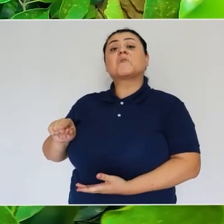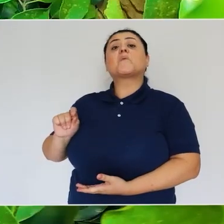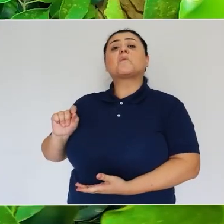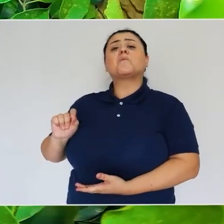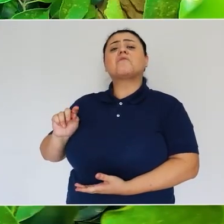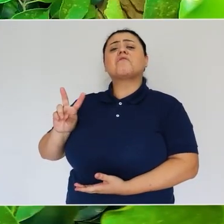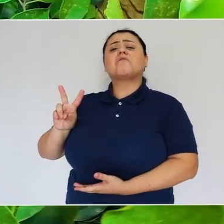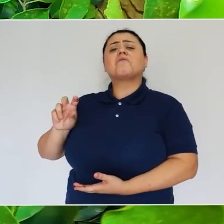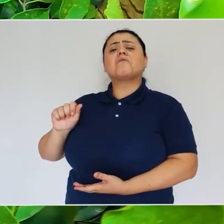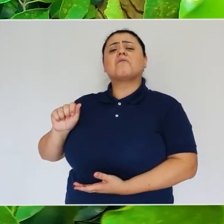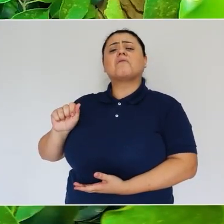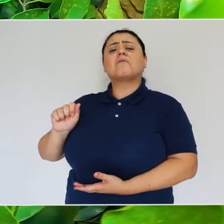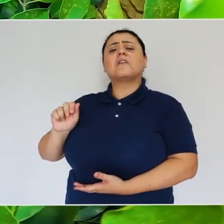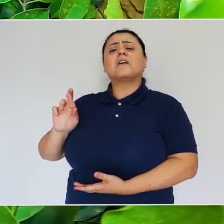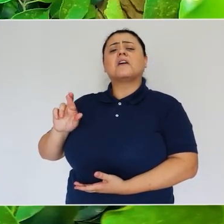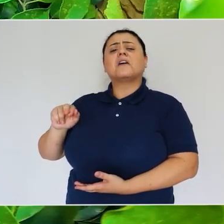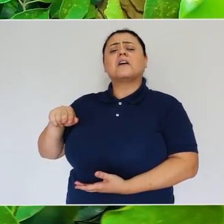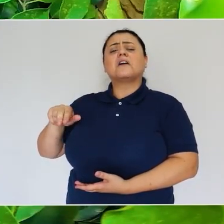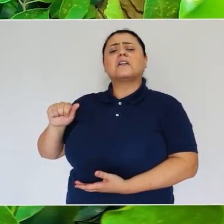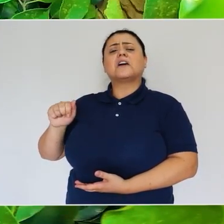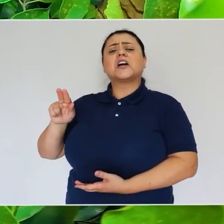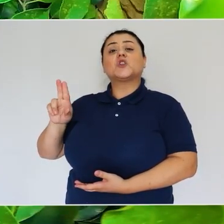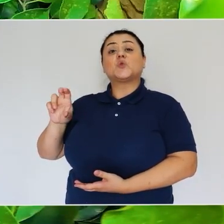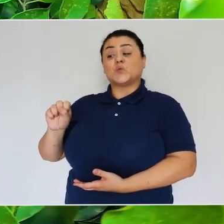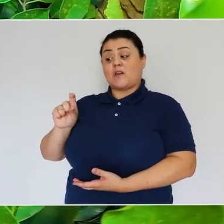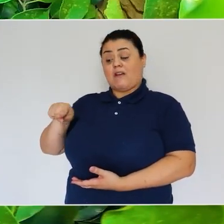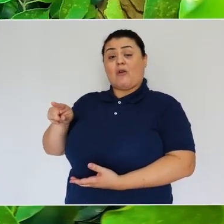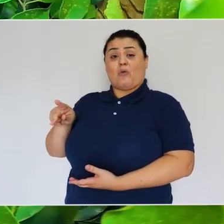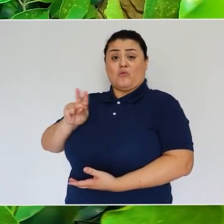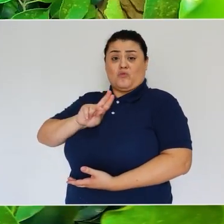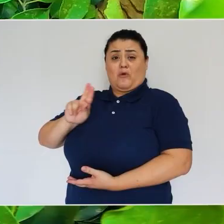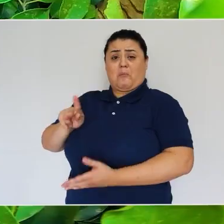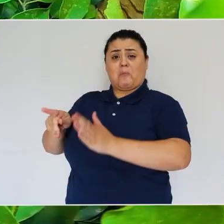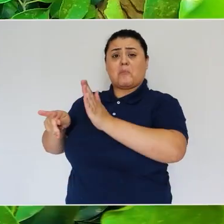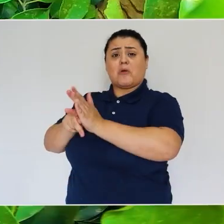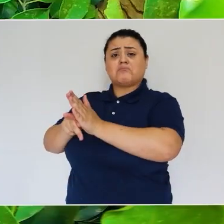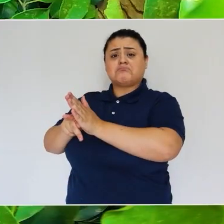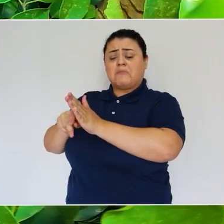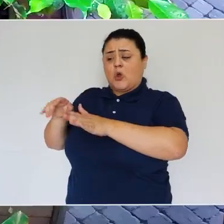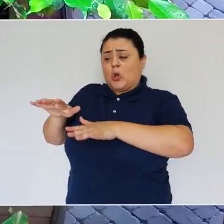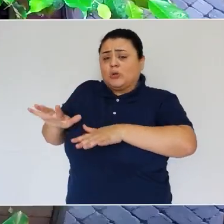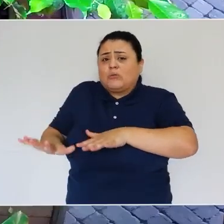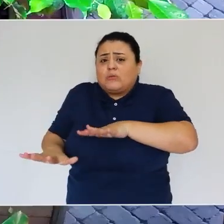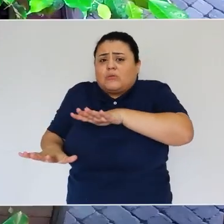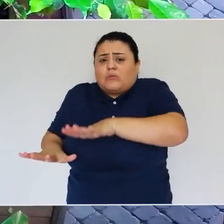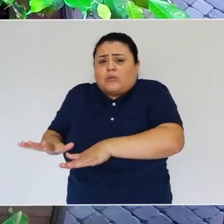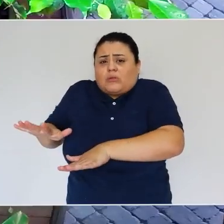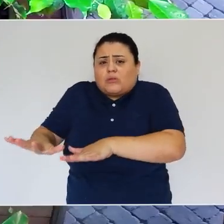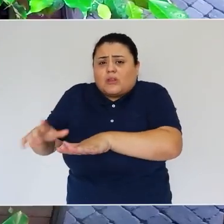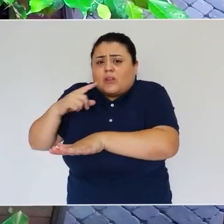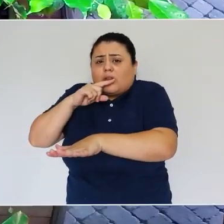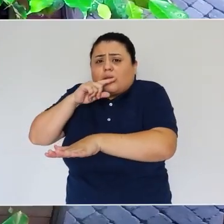Este é o Varanus prasinus, e Varanus é o nome que se dá aos lagartos.